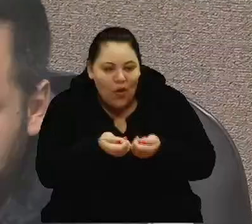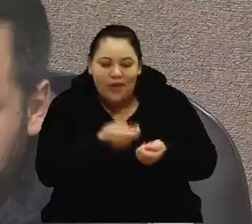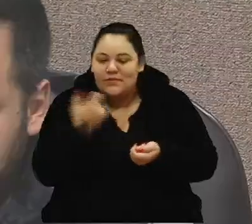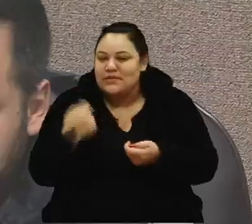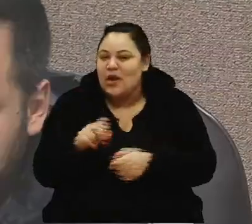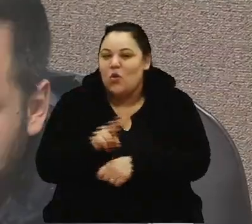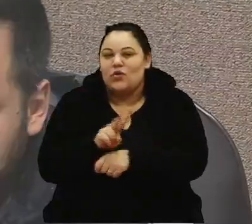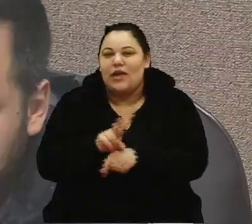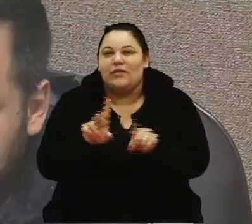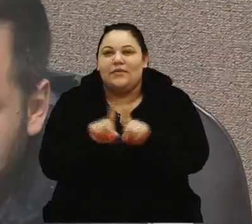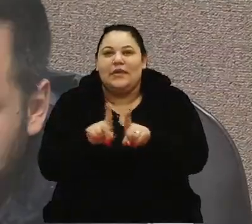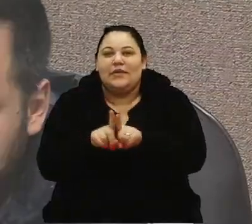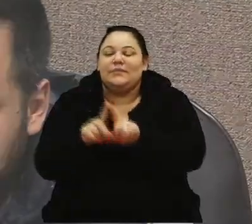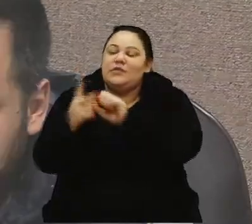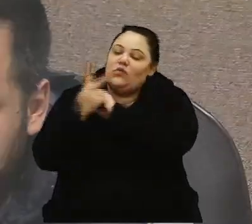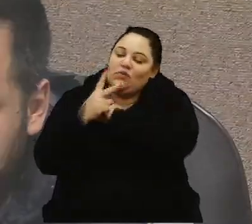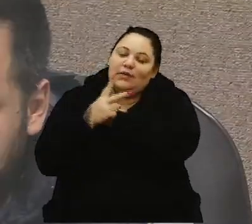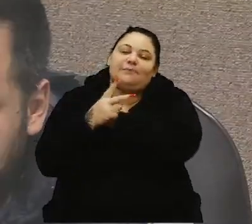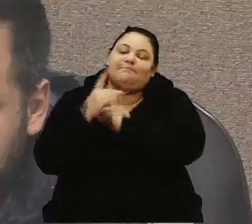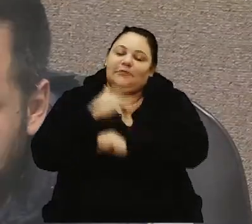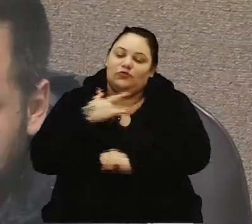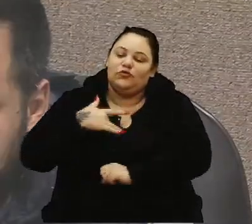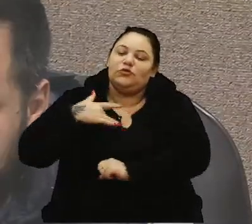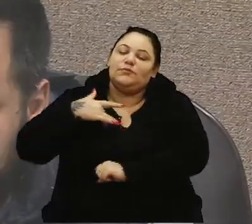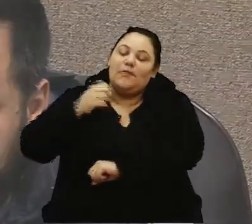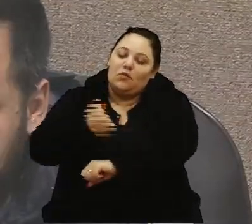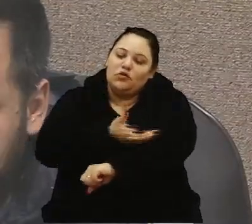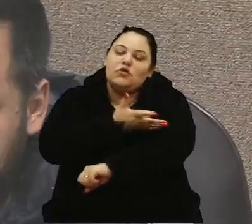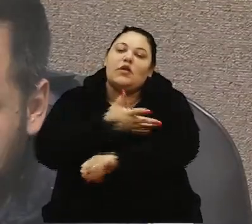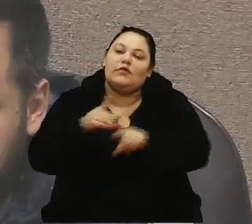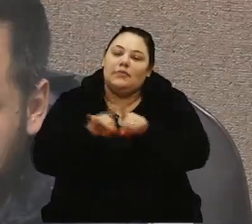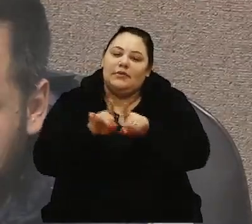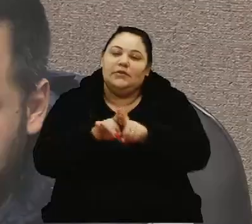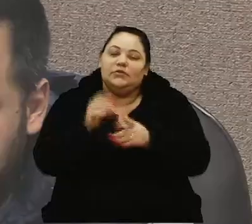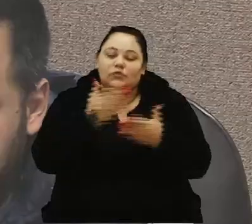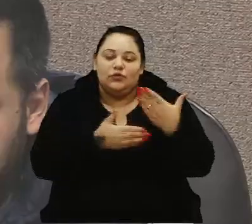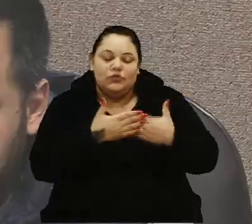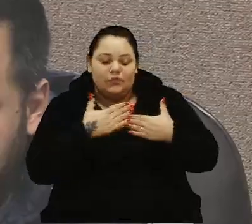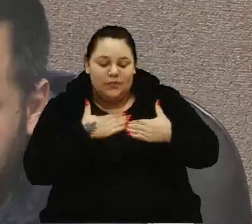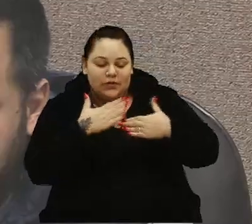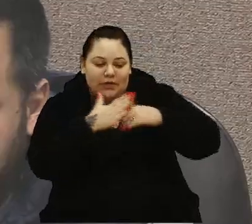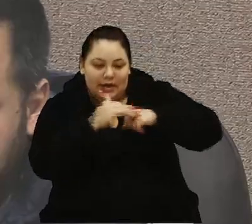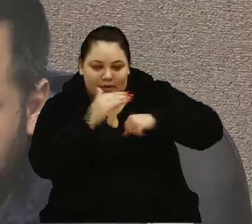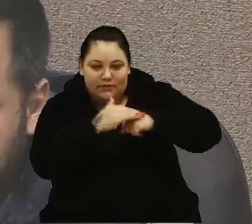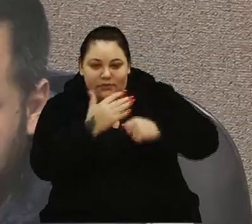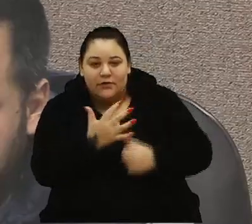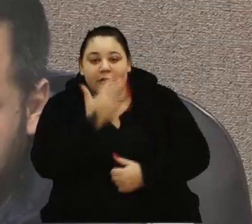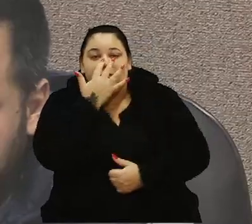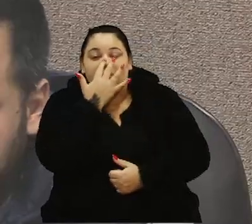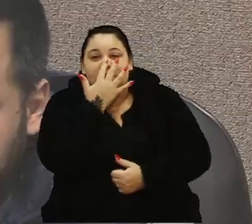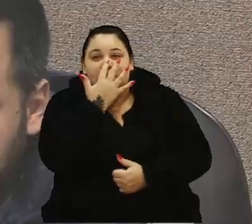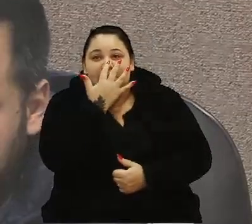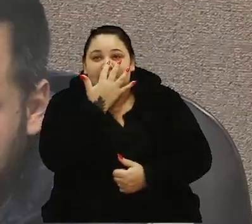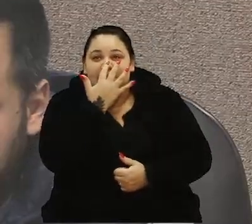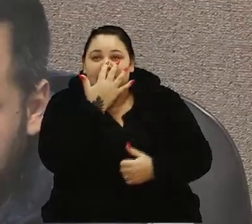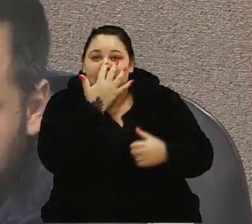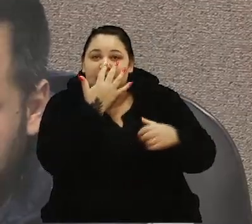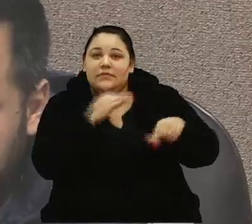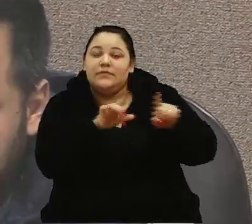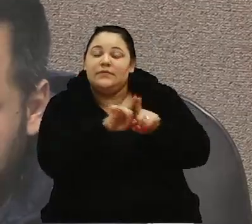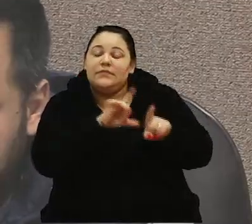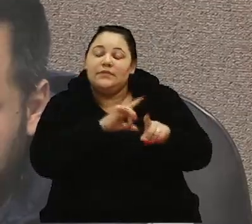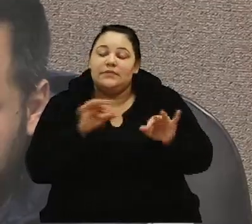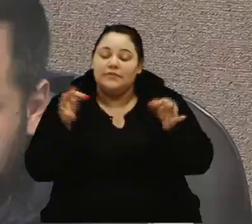e vai precisar se cuidar também. Então, Ali, todo o meu carinho e admiração por ti, e eu tenho certeza que